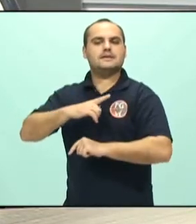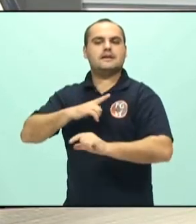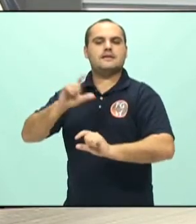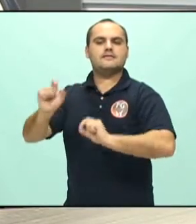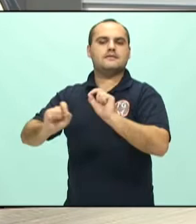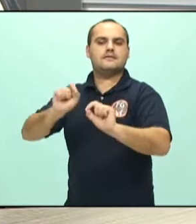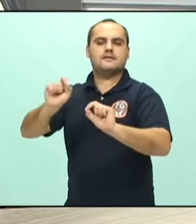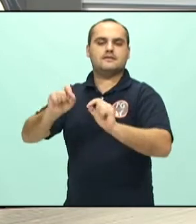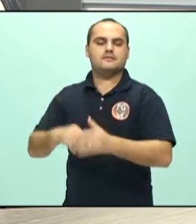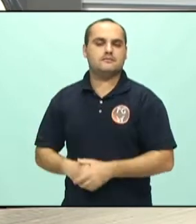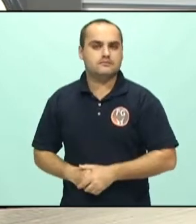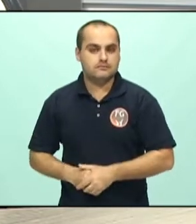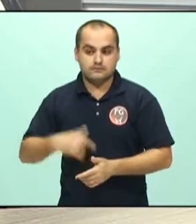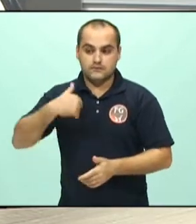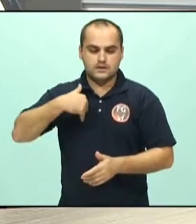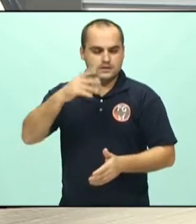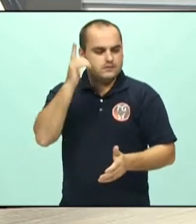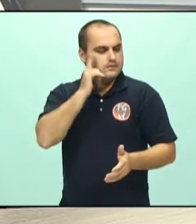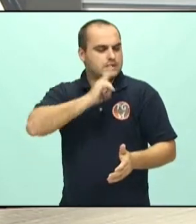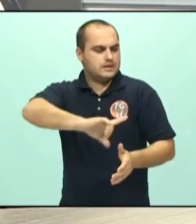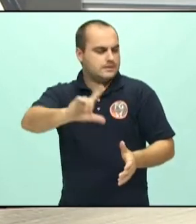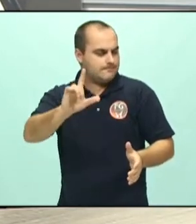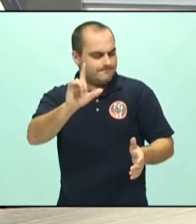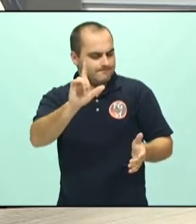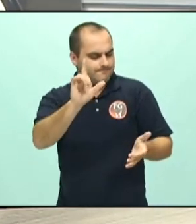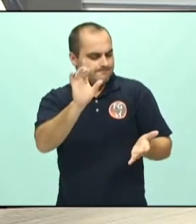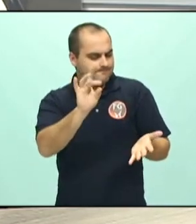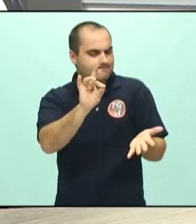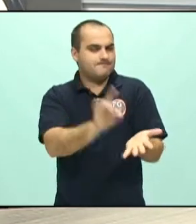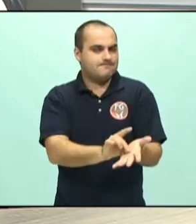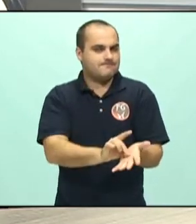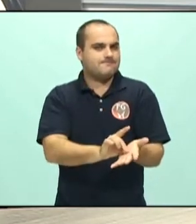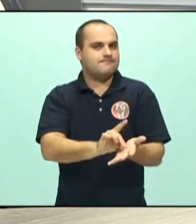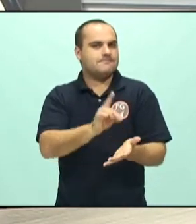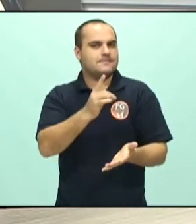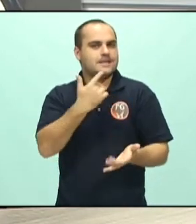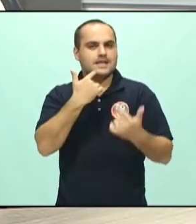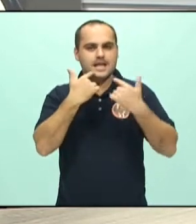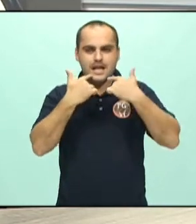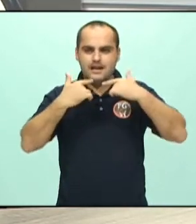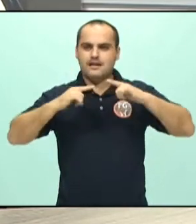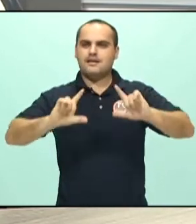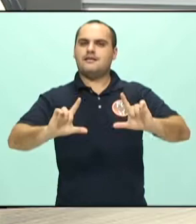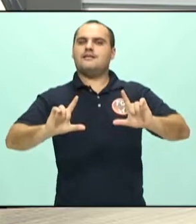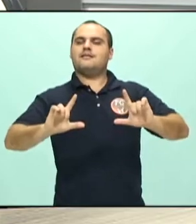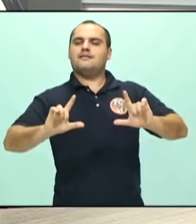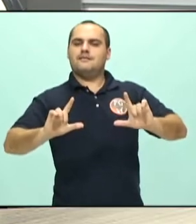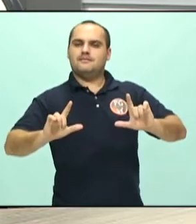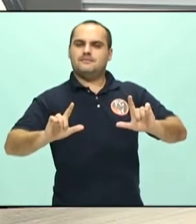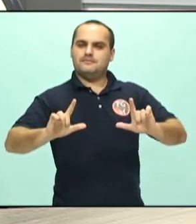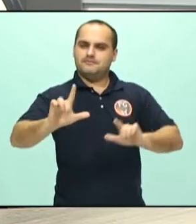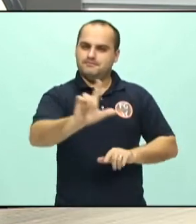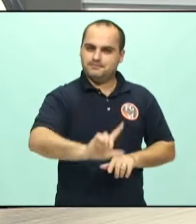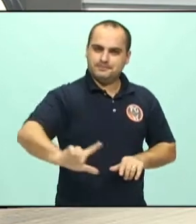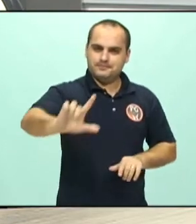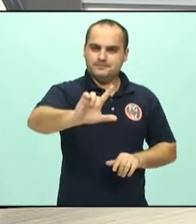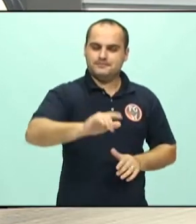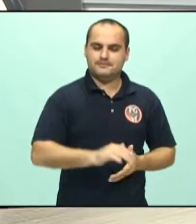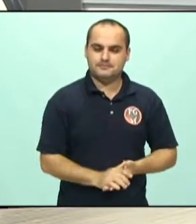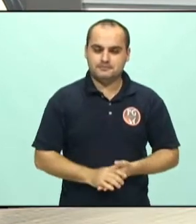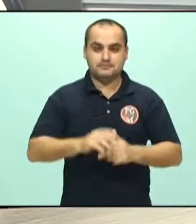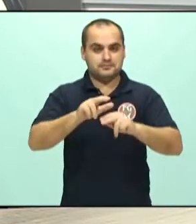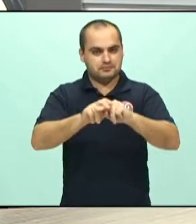a linguagem literária, a linguagem poética. Foi assim no primeiro ciclo poético, quando nós fizemos a homenagem ao